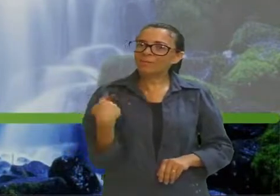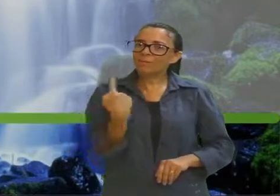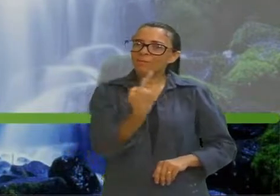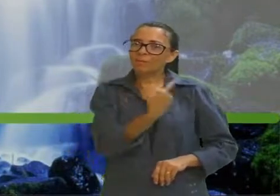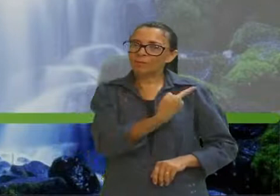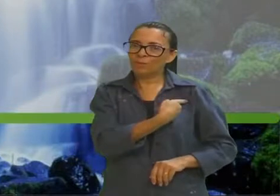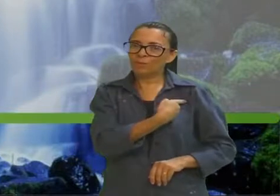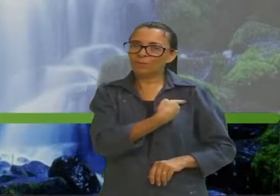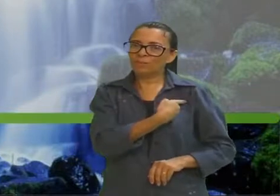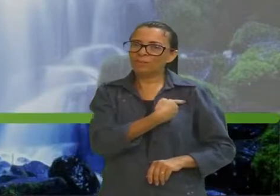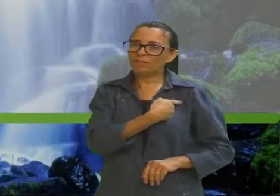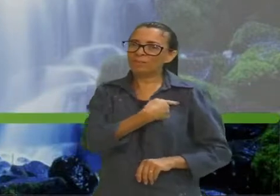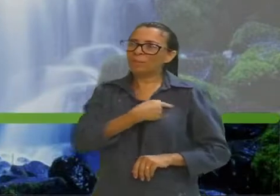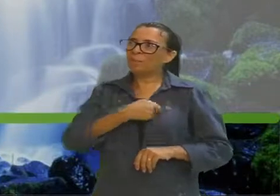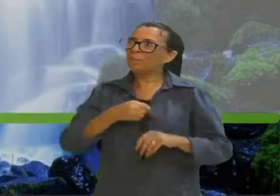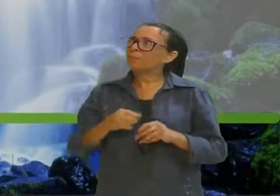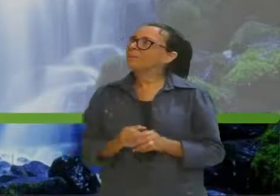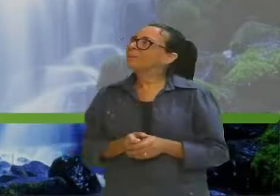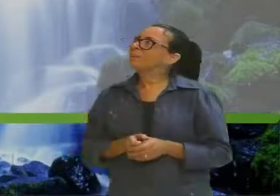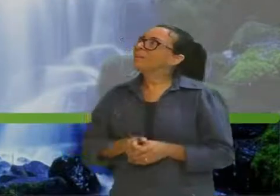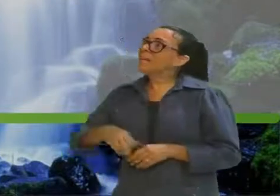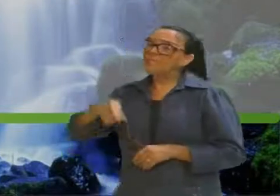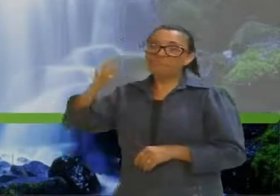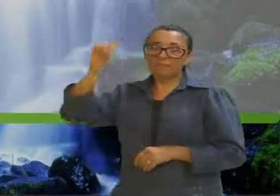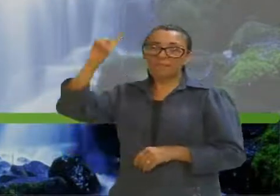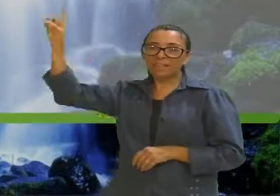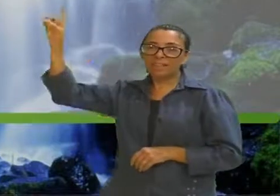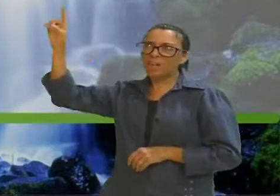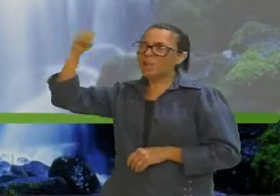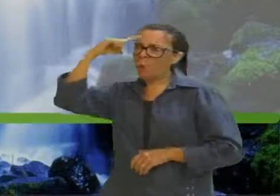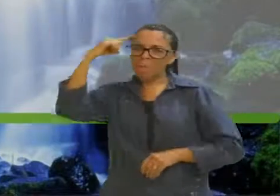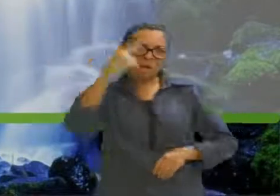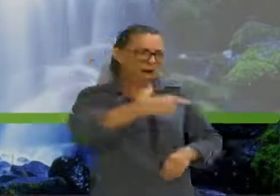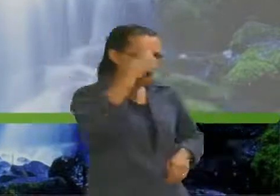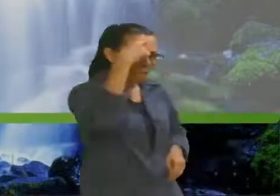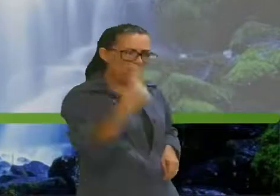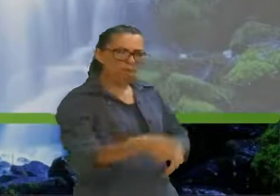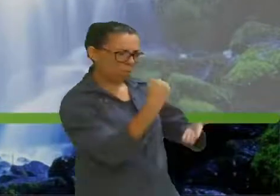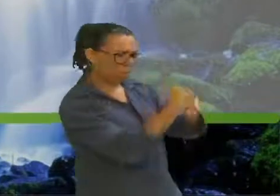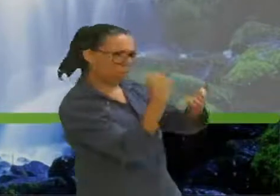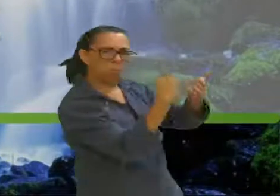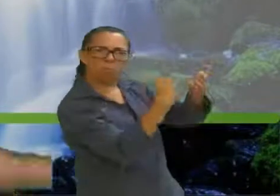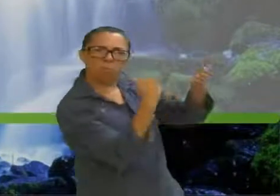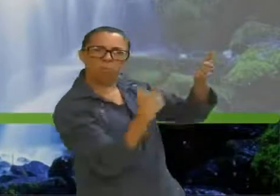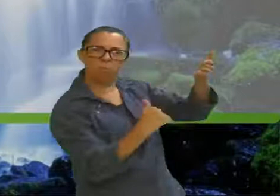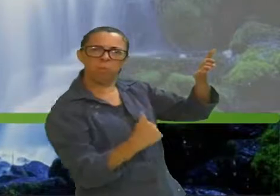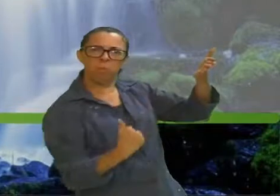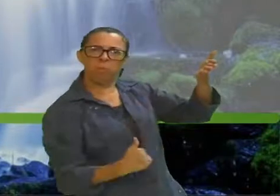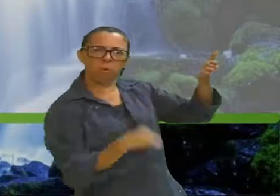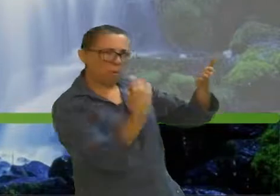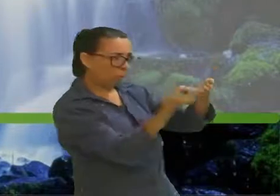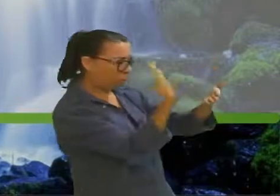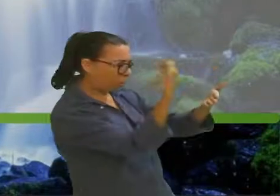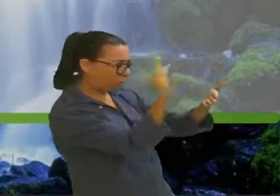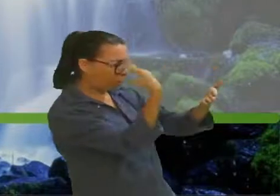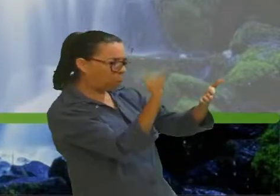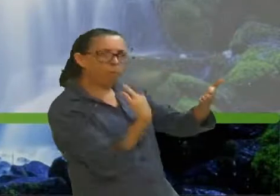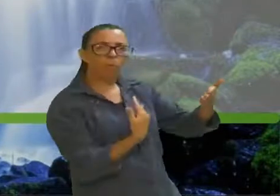mandamentos. Se guardarmos os mandamentos de Deus, nós podemos dizer que nós conhecemos Deus.